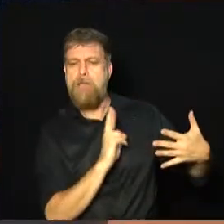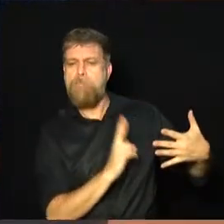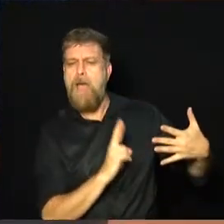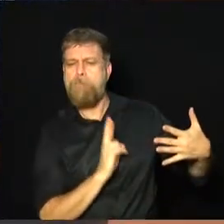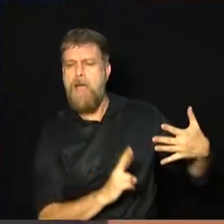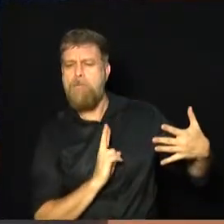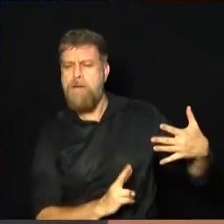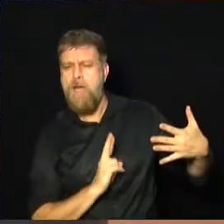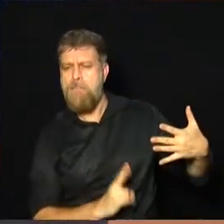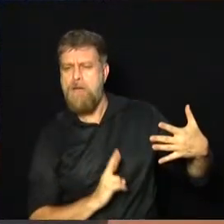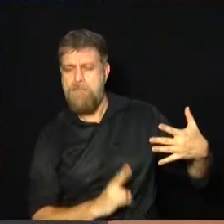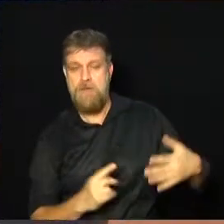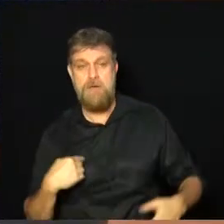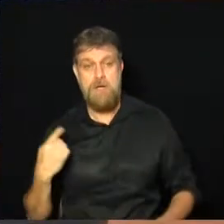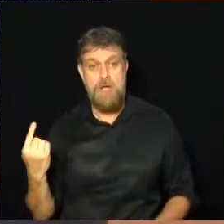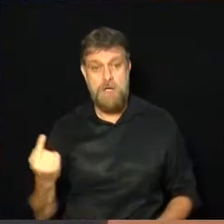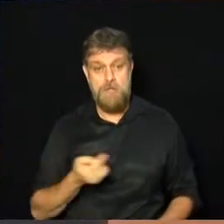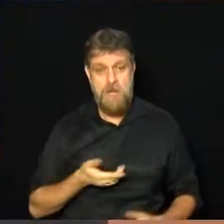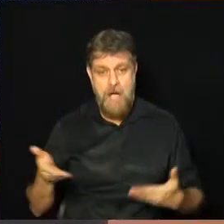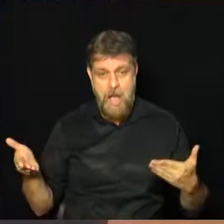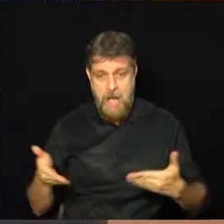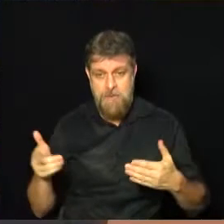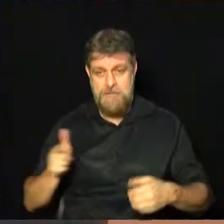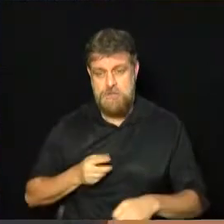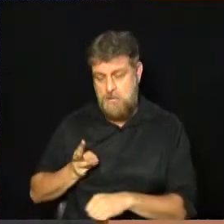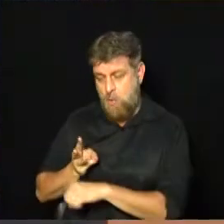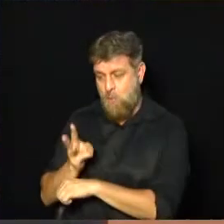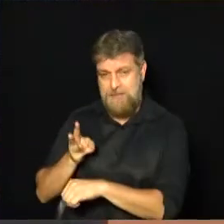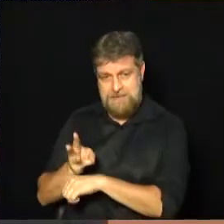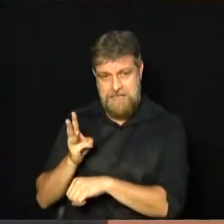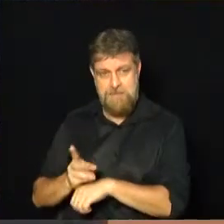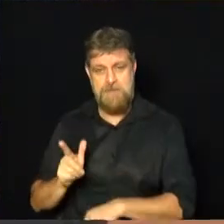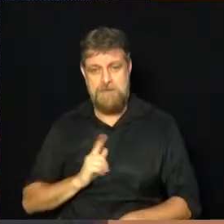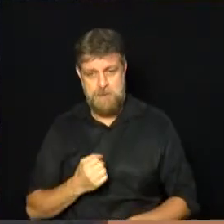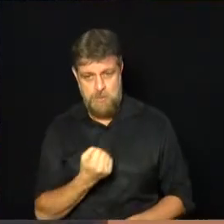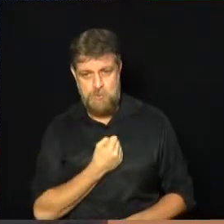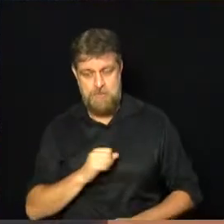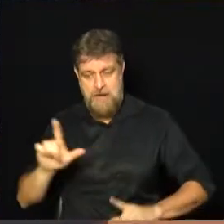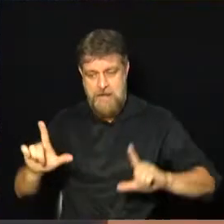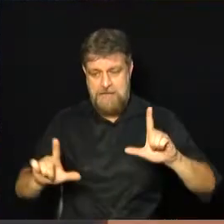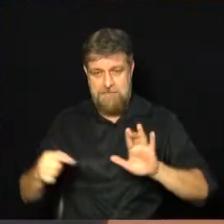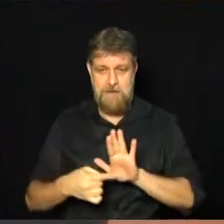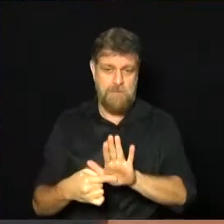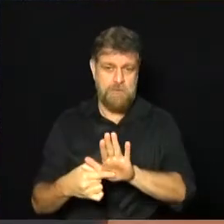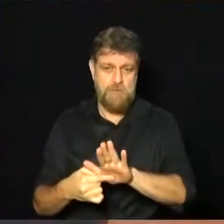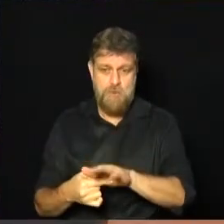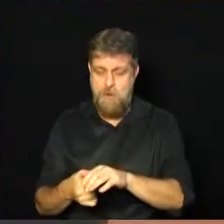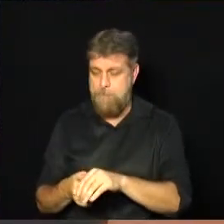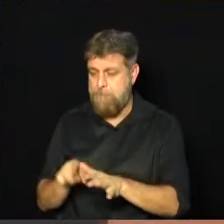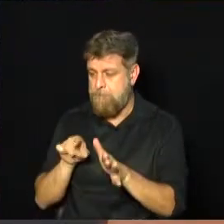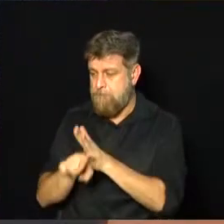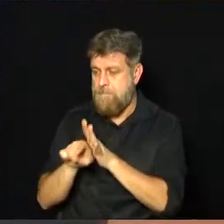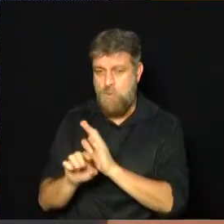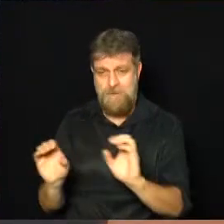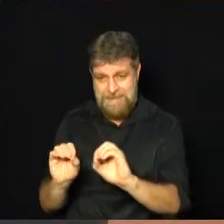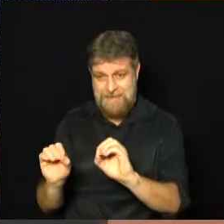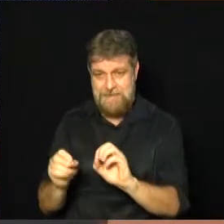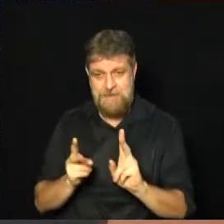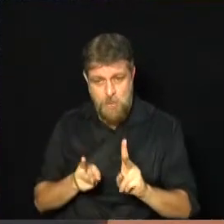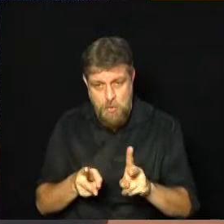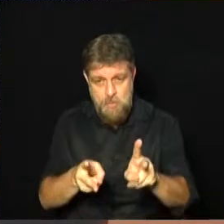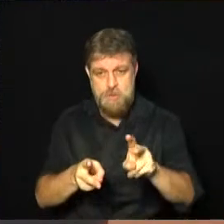E nós deixamos aqui no começo o WhatsApp, foi na TV, não chegou nenhuma pergunta, então vamos dar sequência